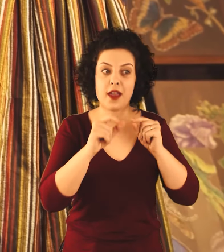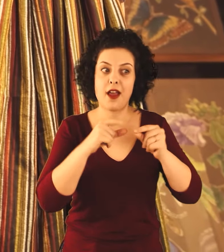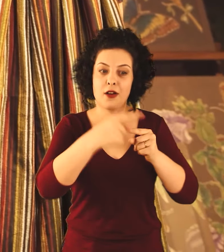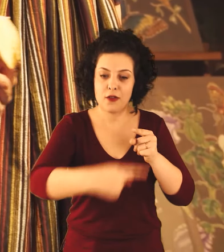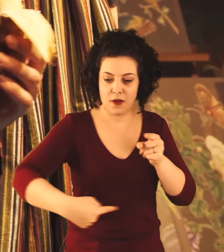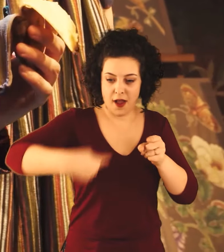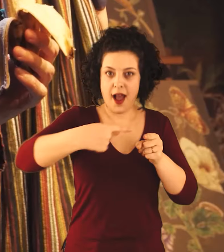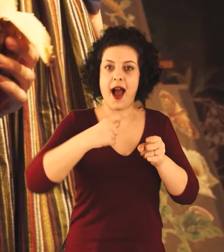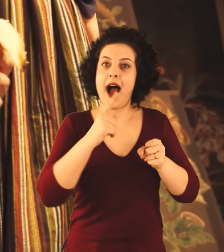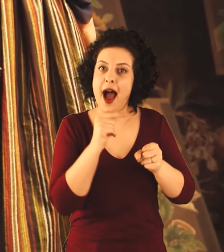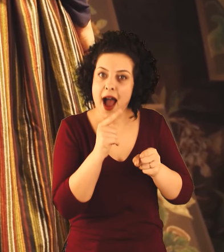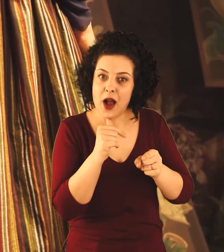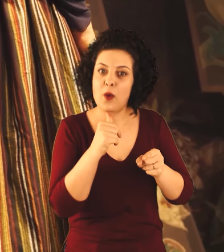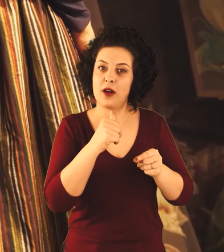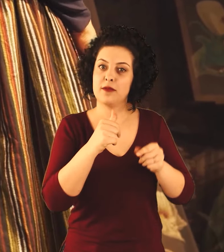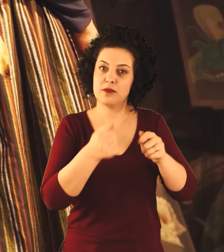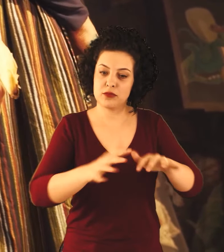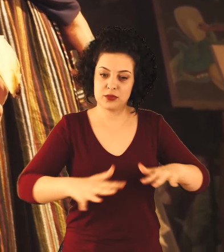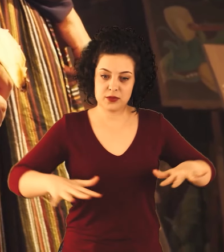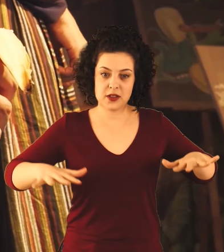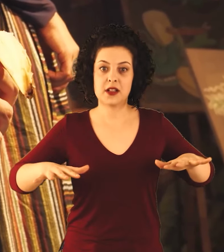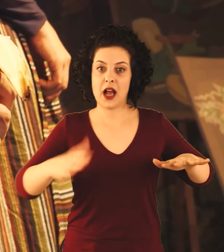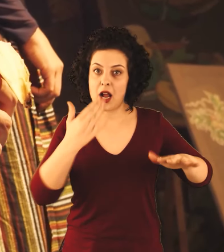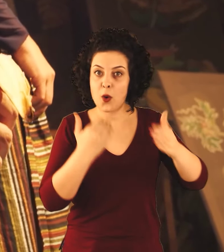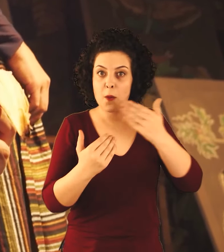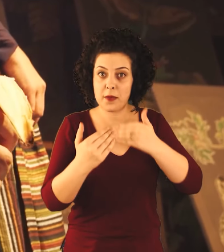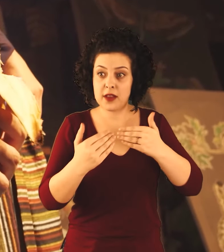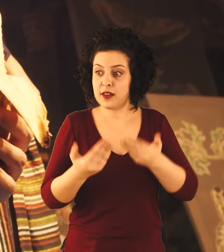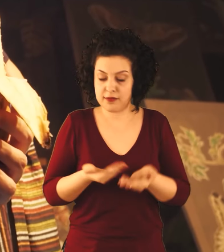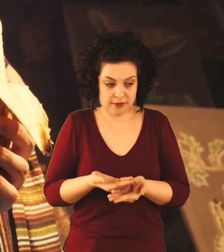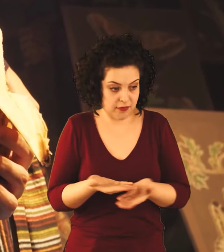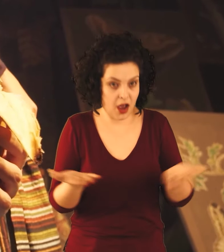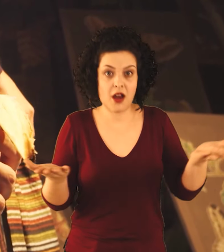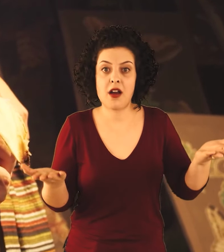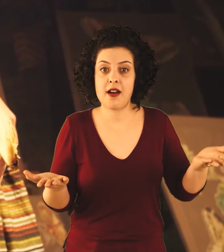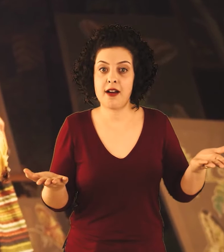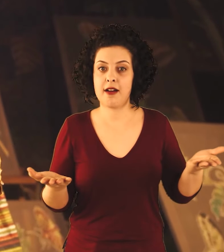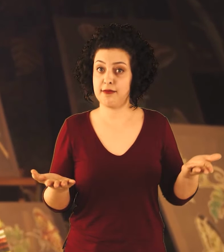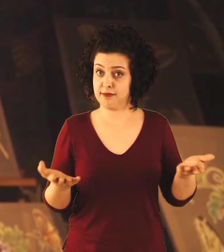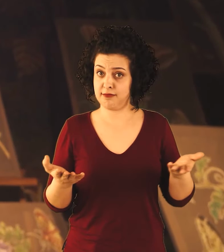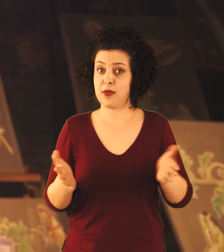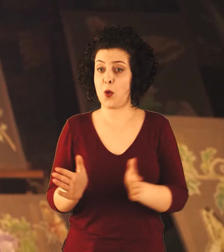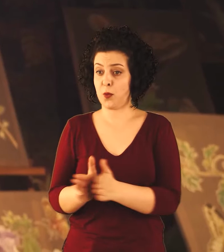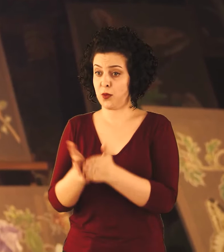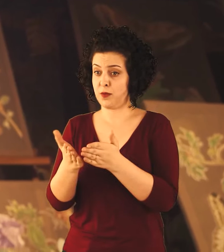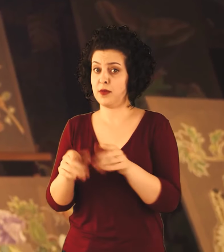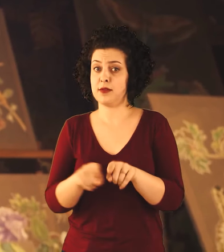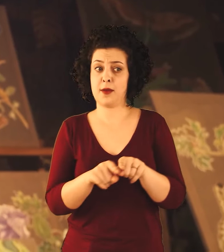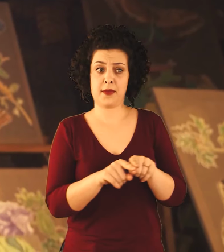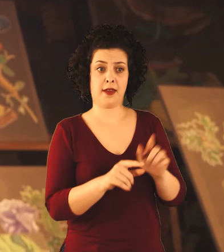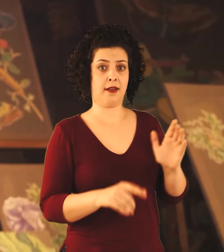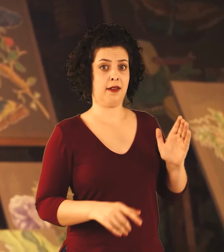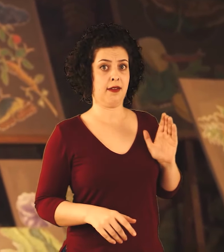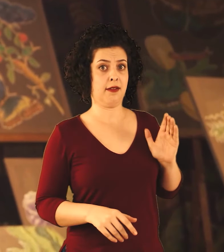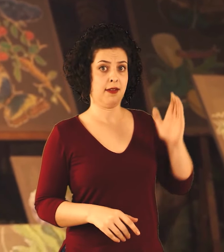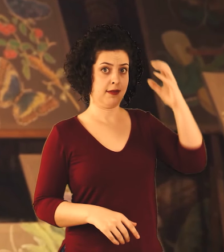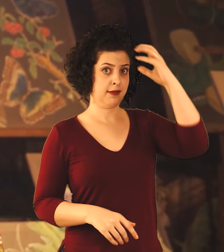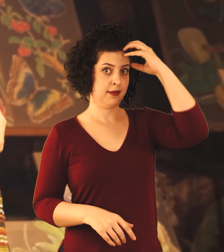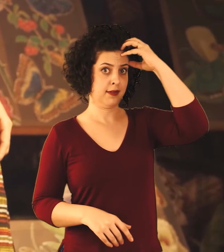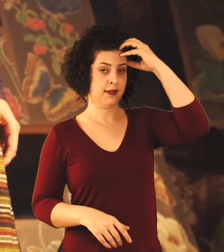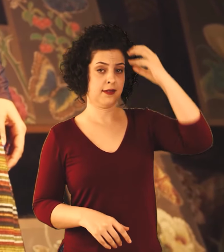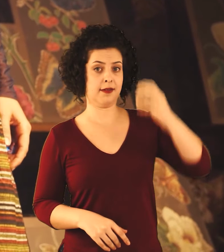o fluxo da água ou a comida na mesa de todos, dos pobres e dos